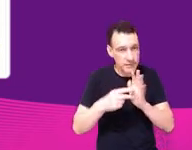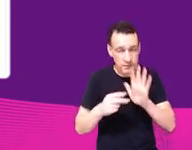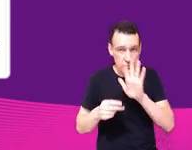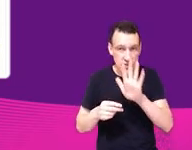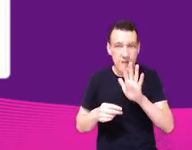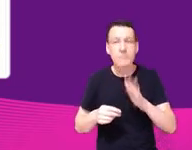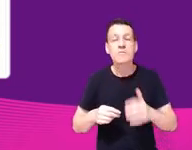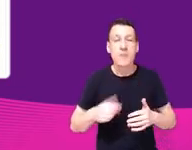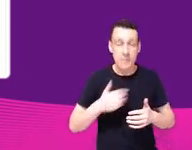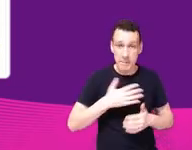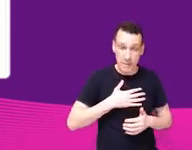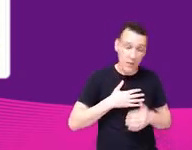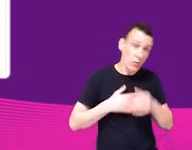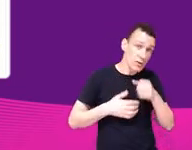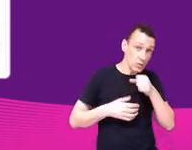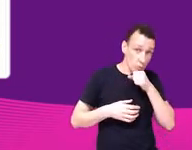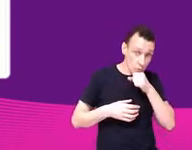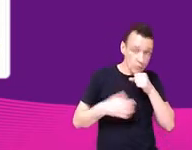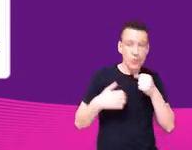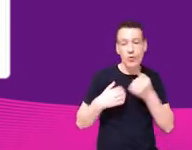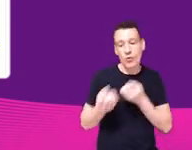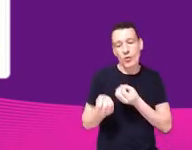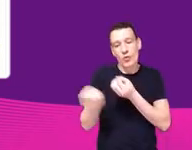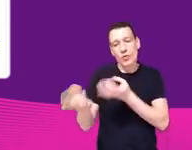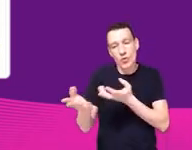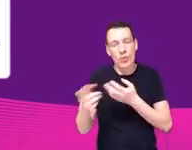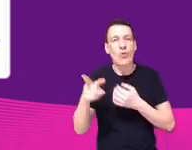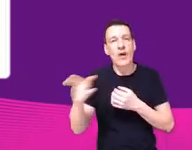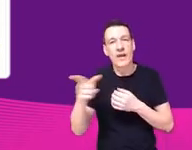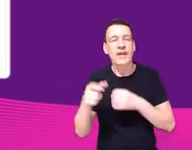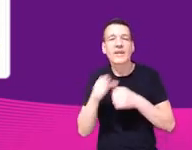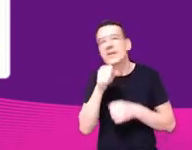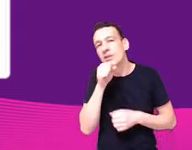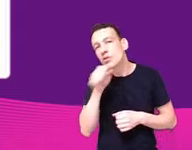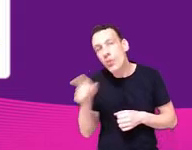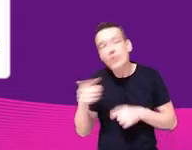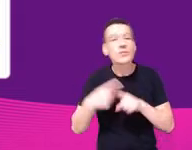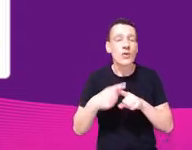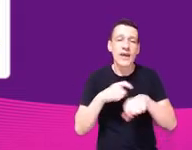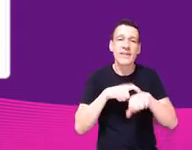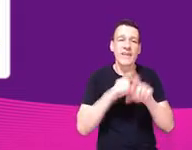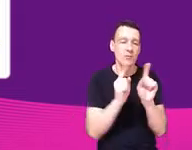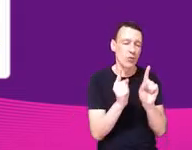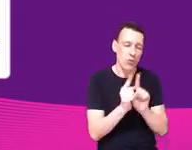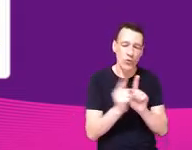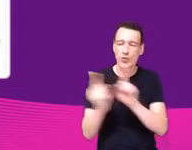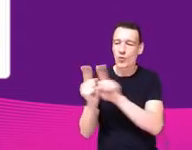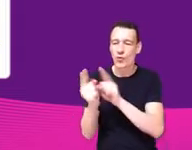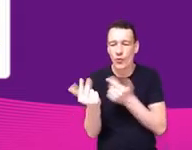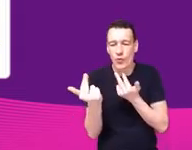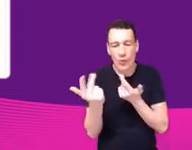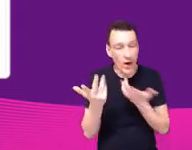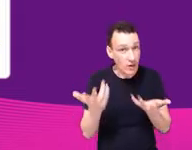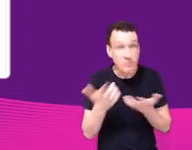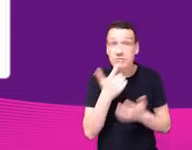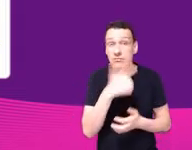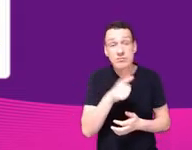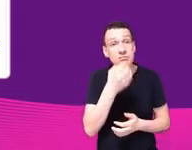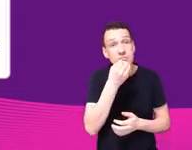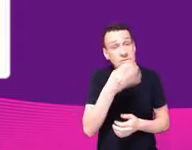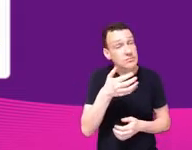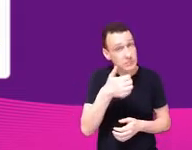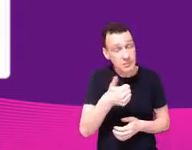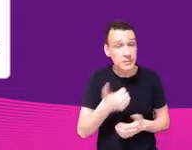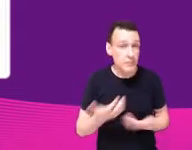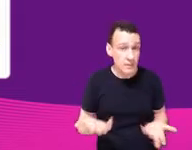receptores também idosos, com um tempo de isquemia fria bastante curto e resultados muito interessantes. As duas linhas de baixo